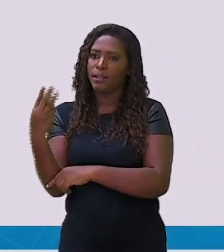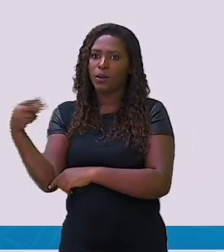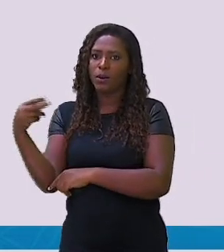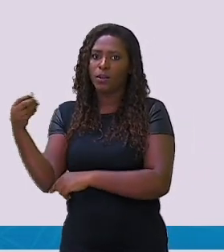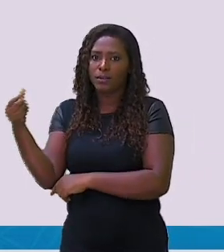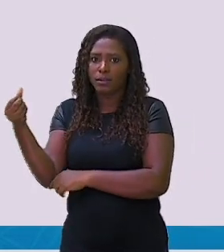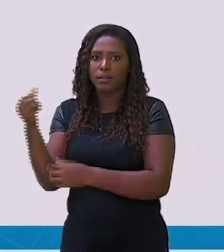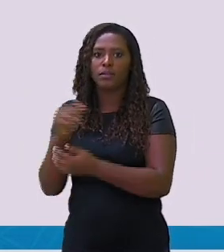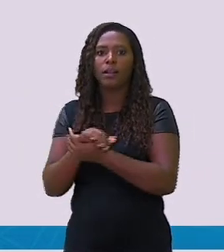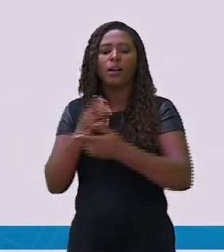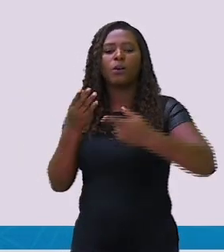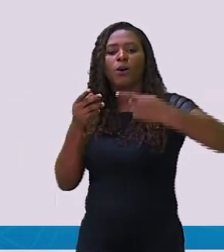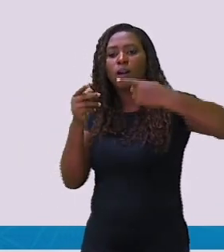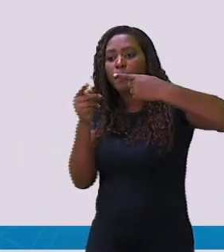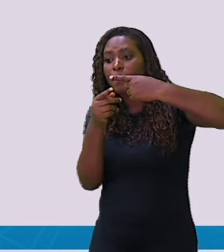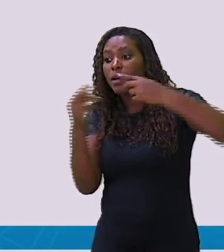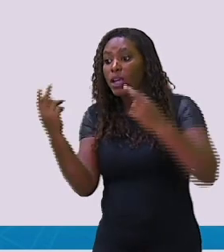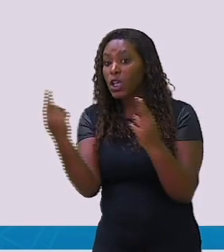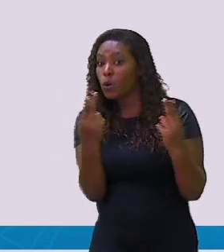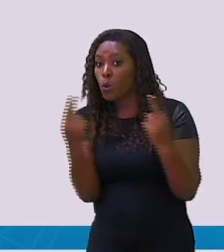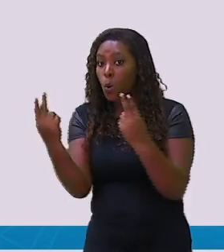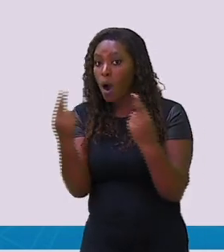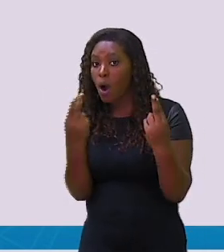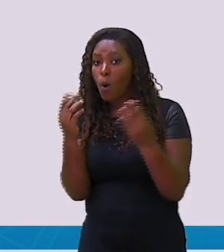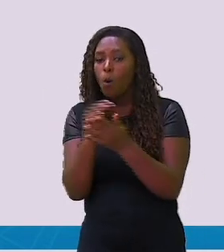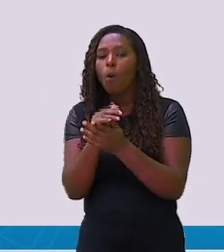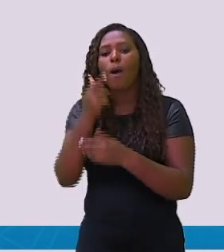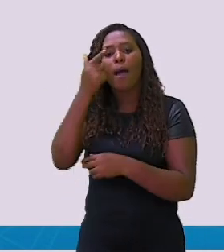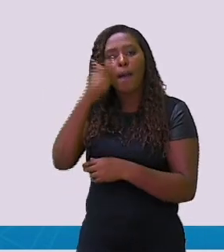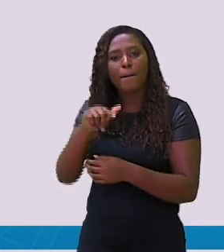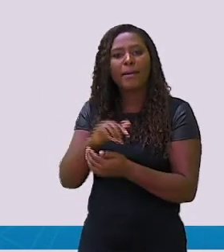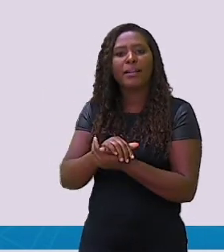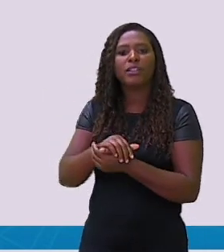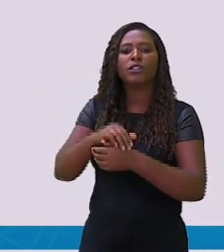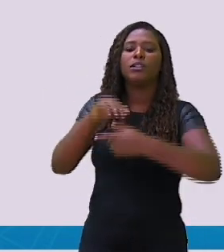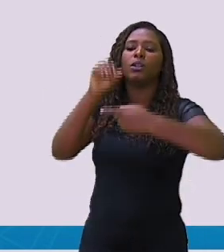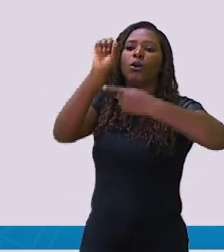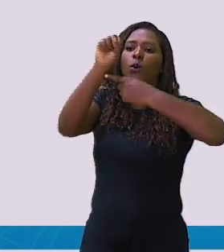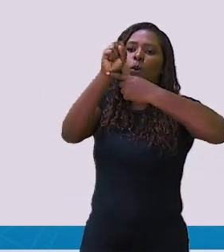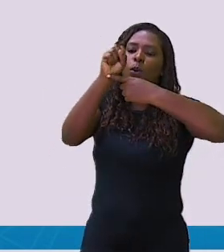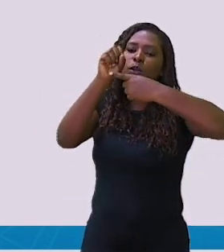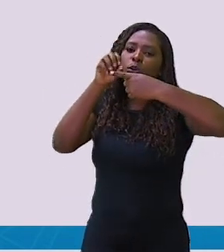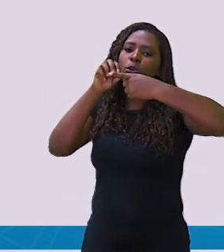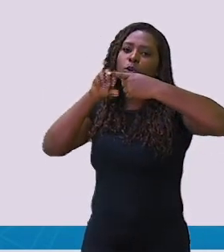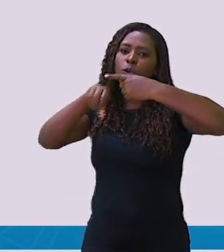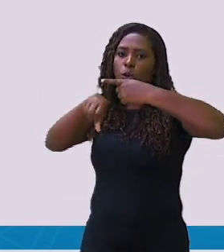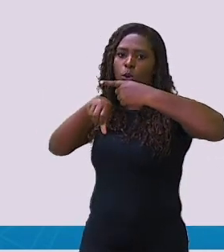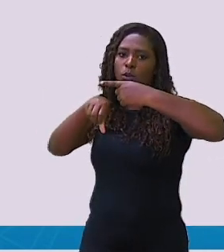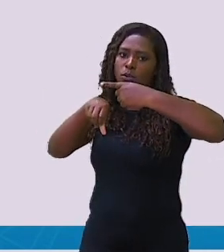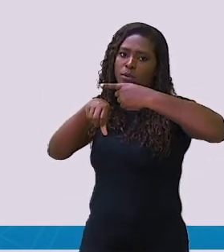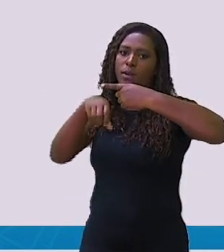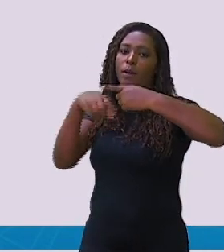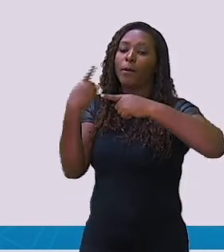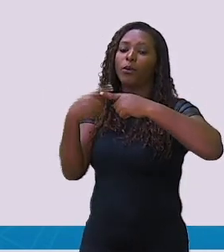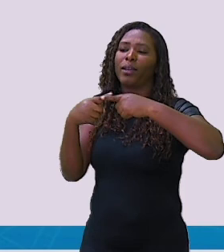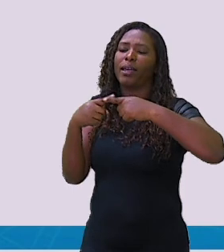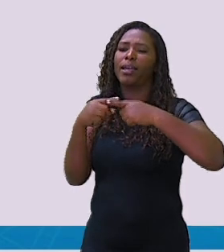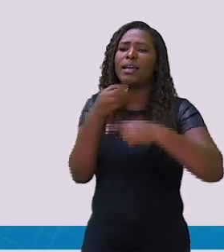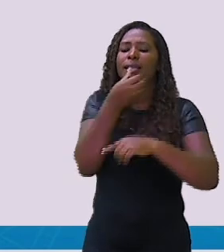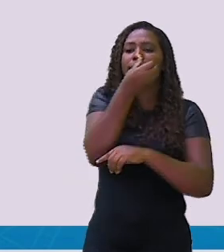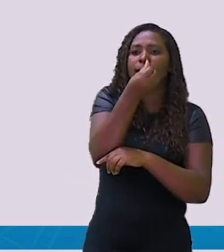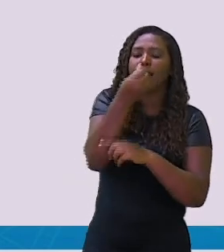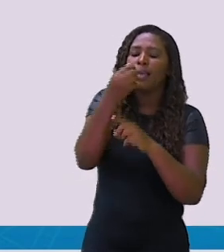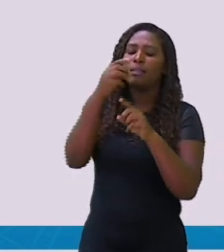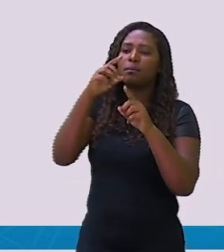dois mais 6 8 e 8 anos não tem jeito de simplificar eu vou apagar aqui para gente